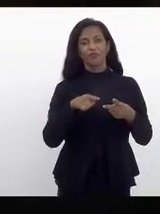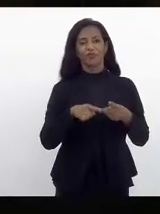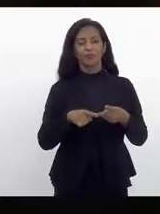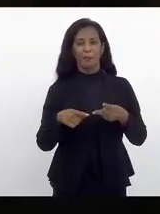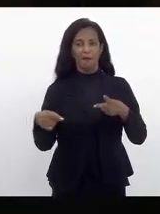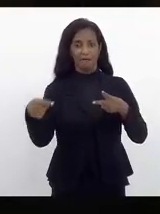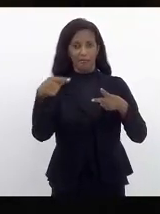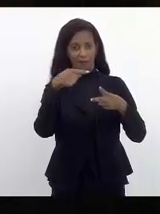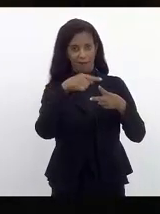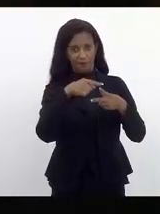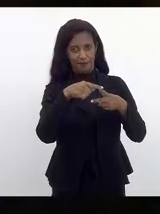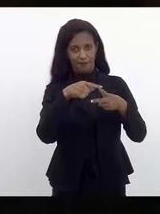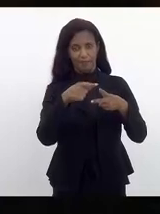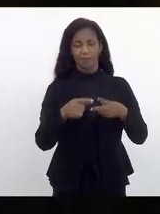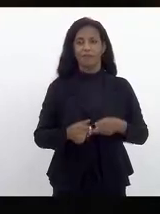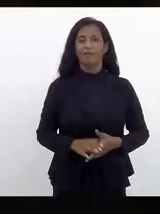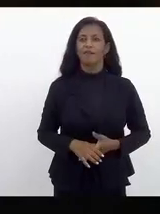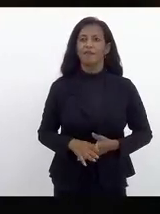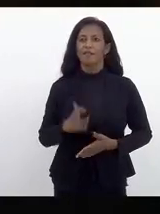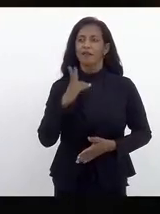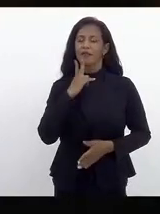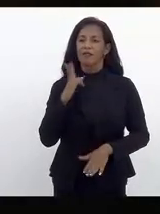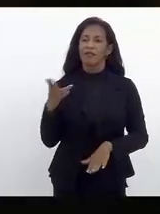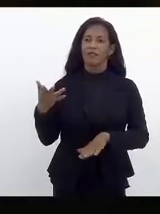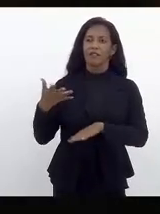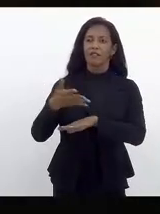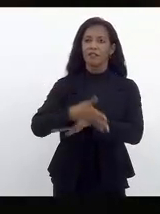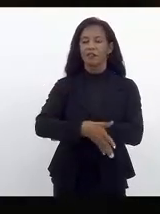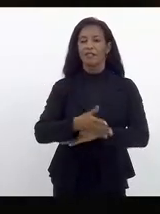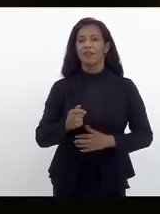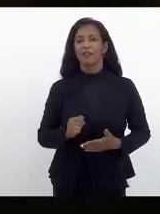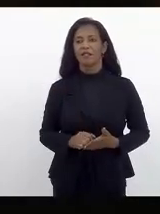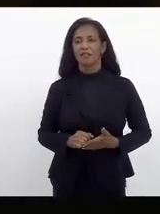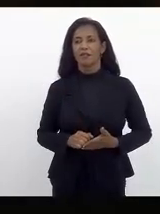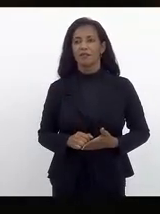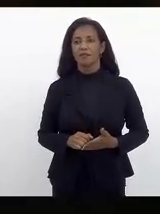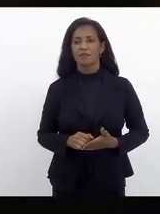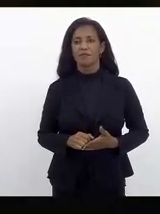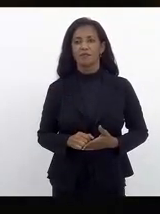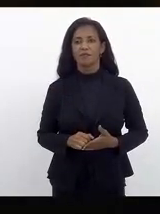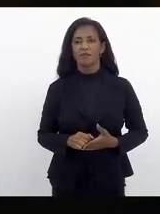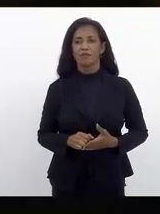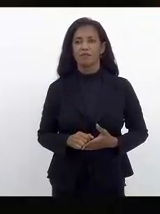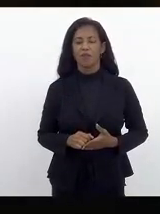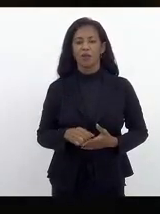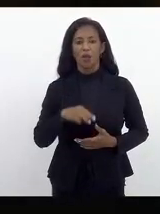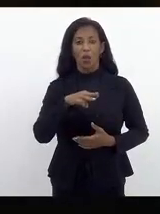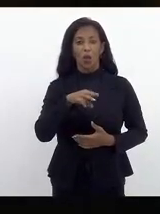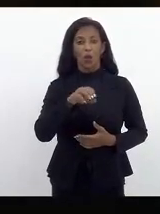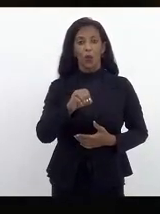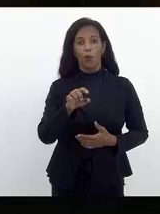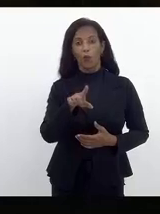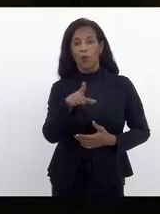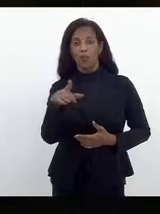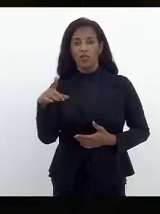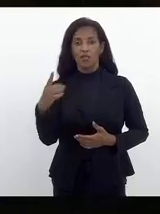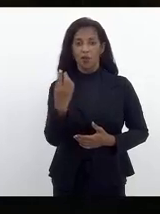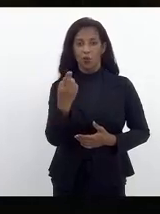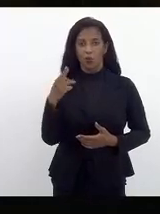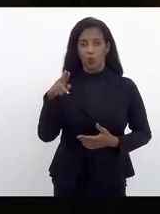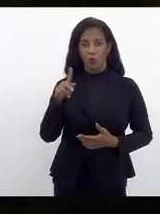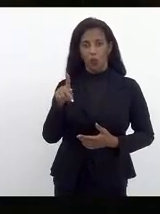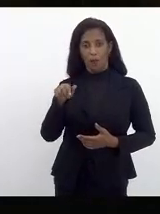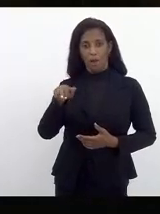O primeiro é dizer que dei entrada à casa, na mesa, uma moção ao doutor